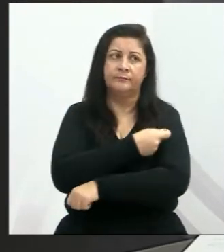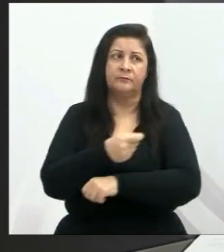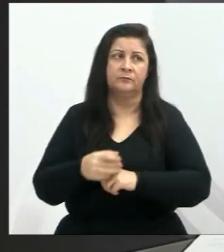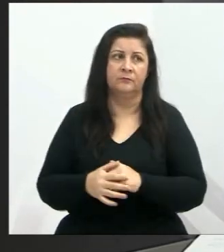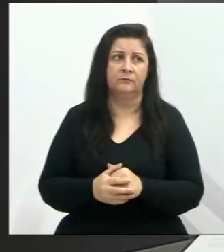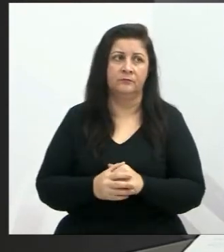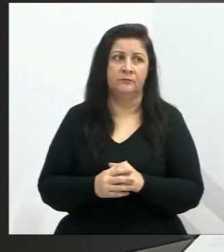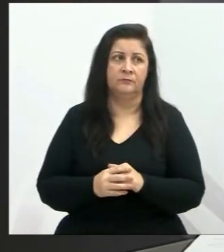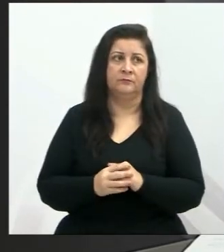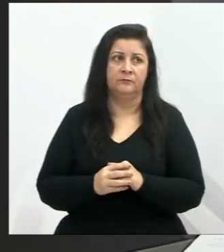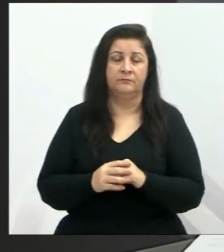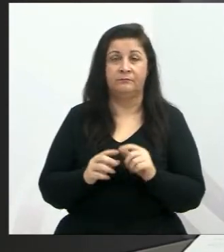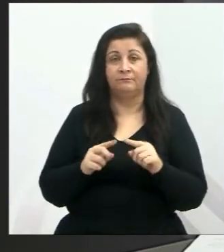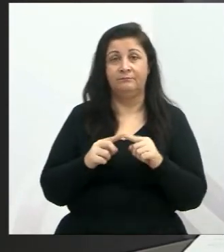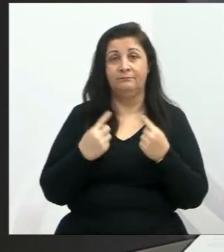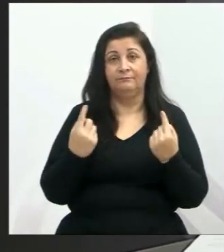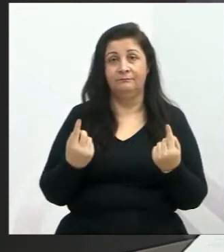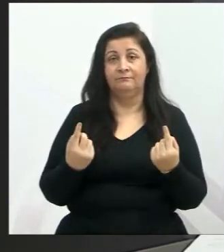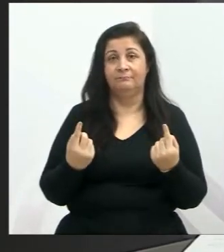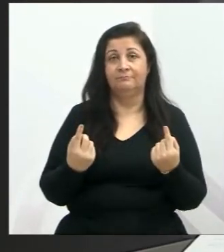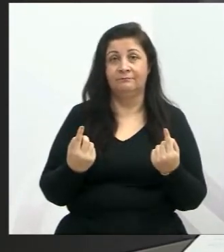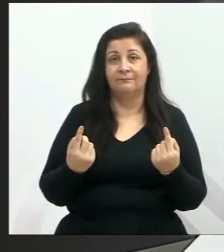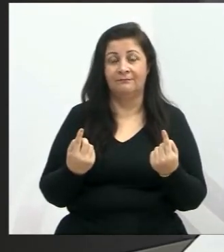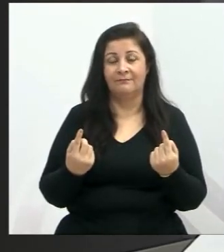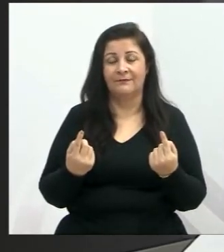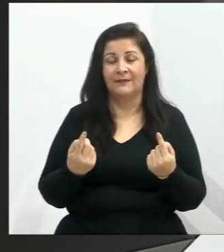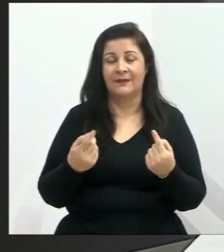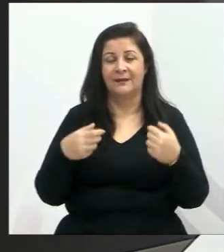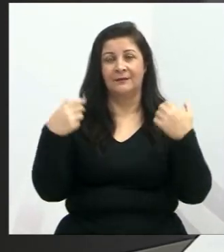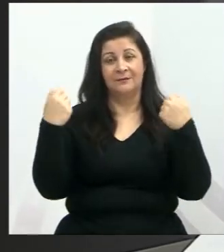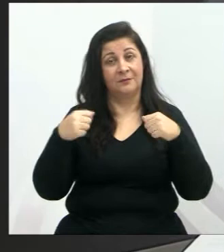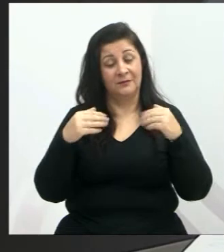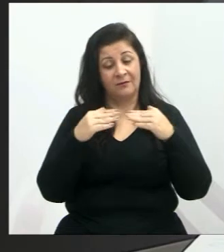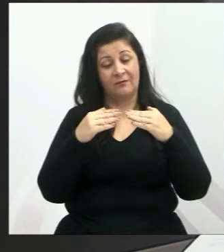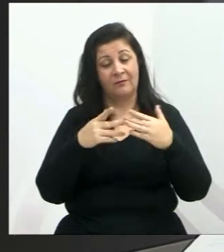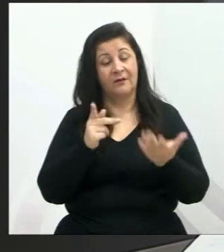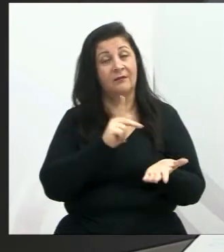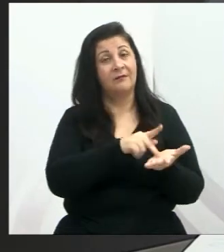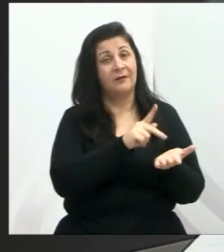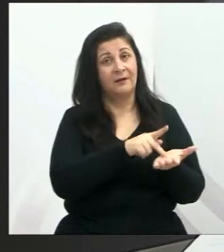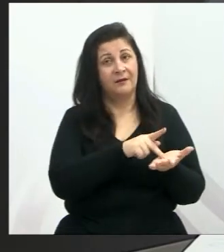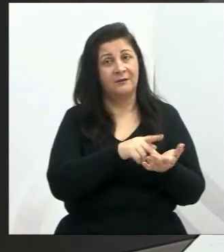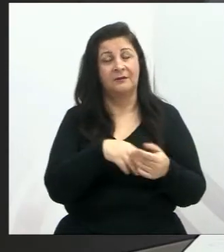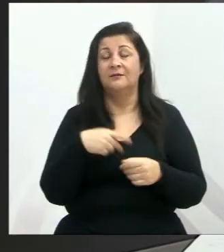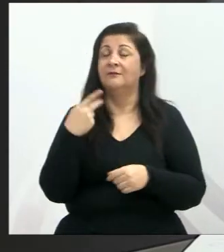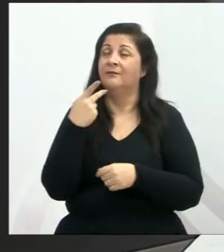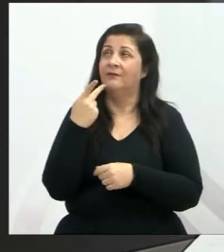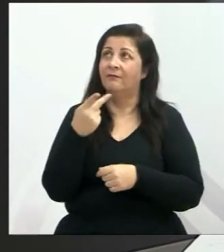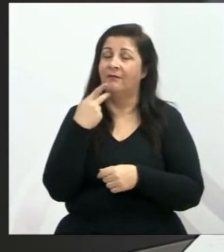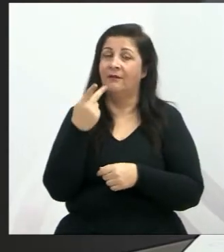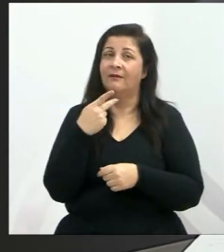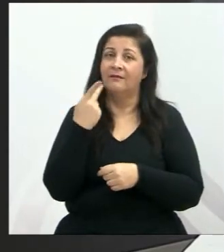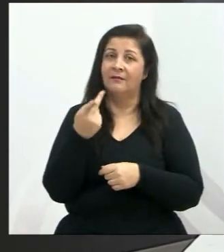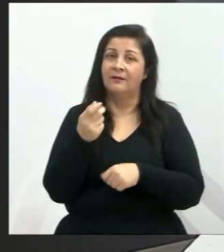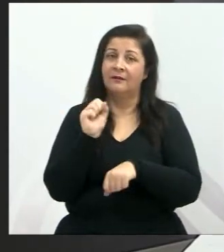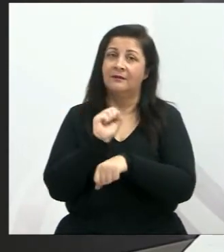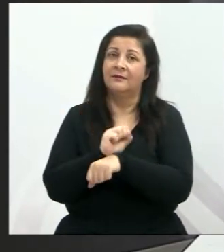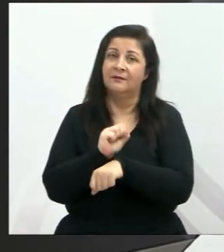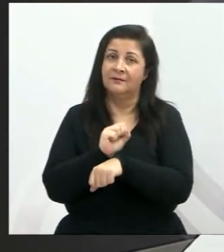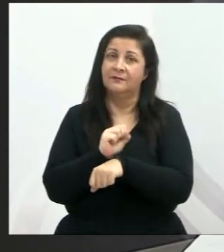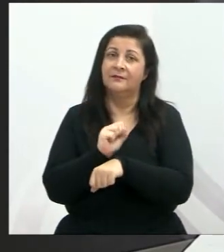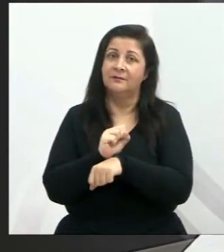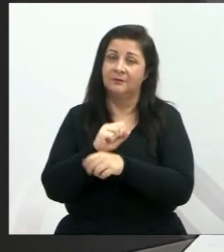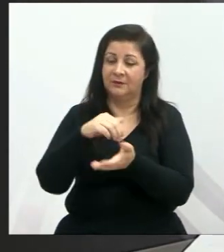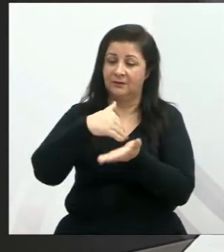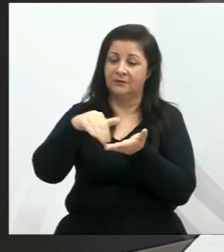Mas a gente sempre fala aqui que o discurso tem que combinar com a prática. A gente está esperando até hoje aí a palavra do nosso